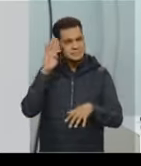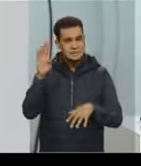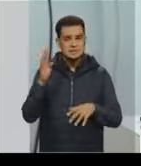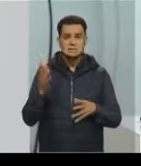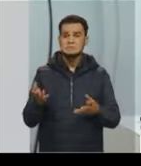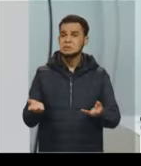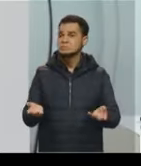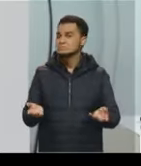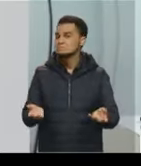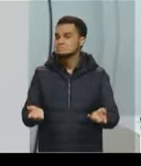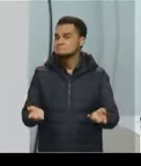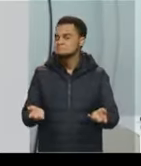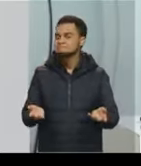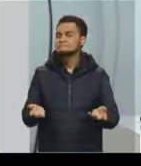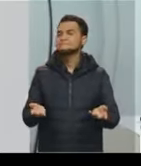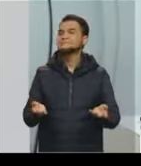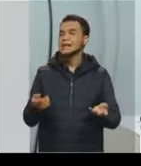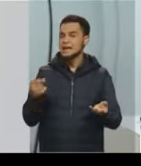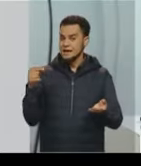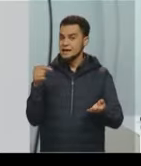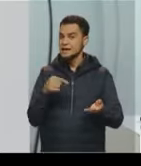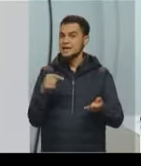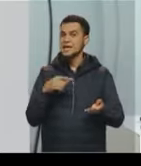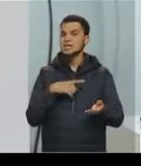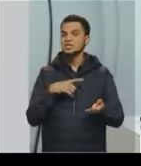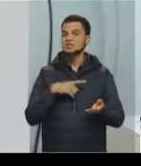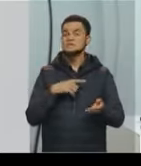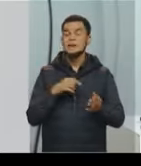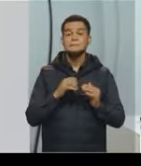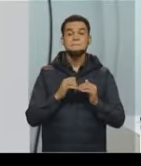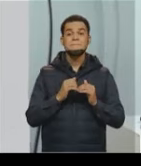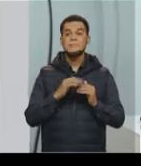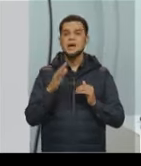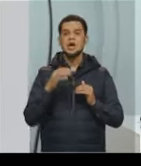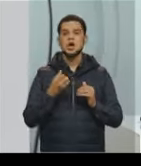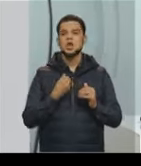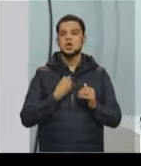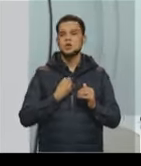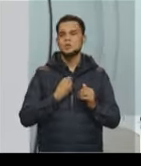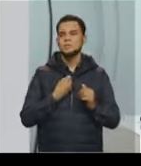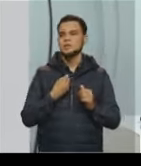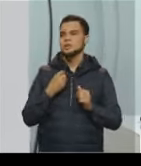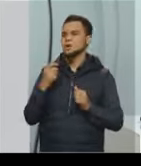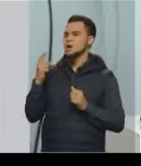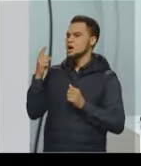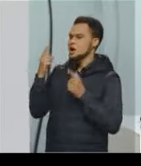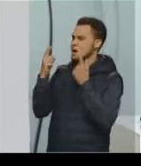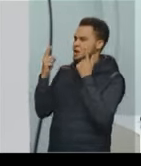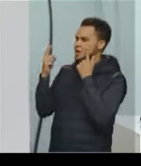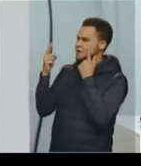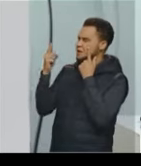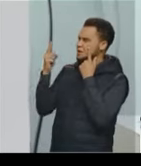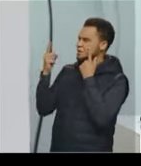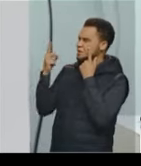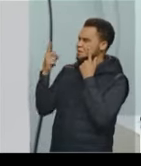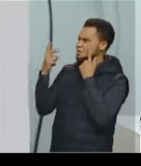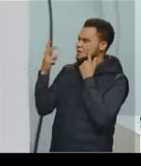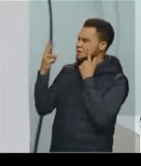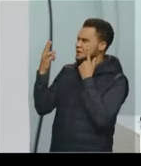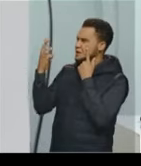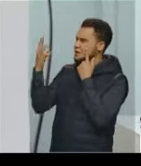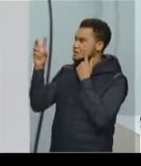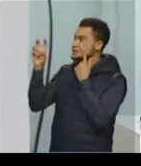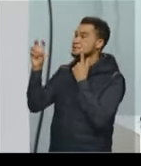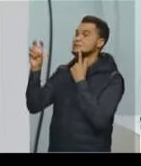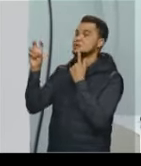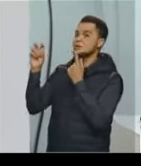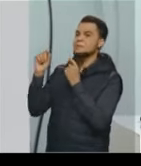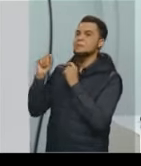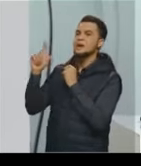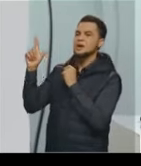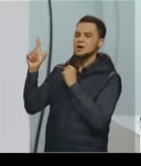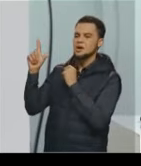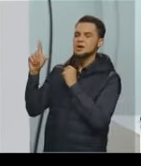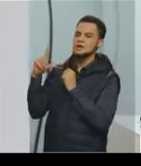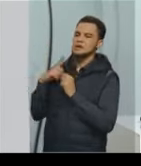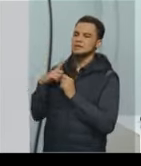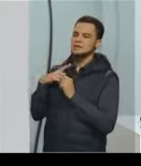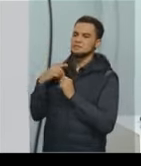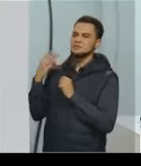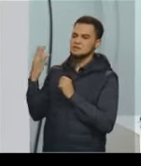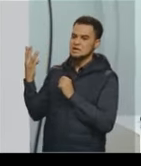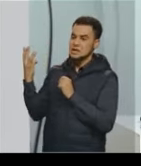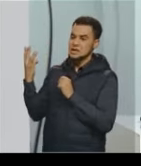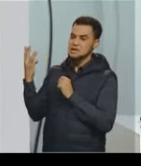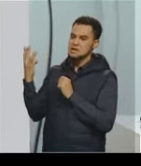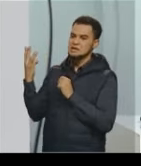tiver o maior número de ramificação. Então, 1, 2, 3, 4, 5, maior número de carbonos e eu vou ter 3